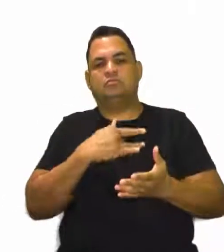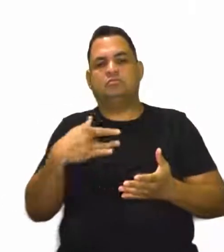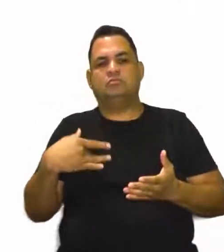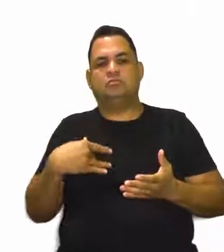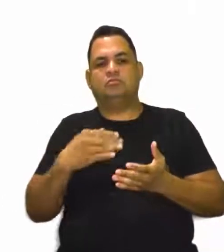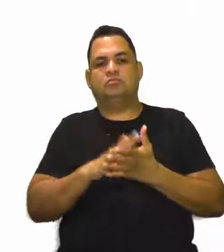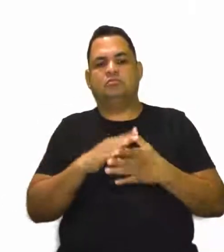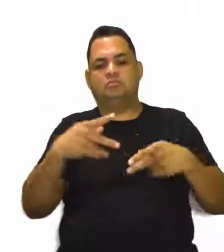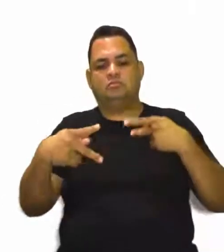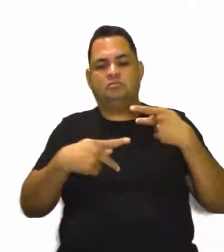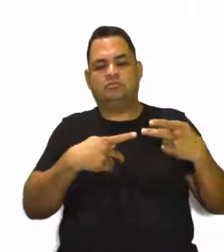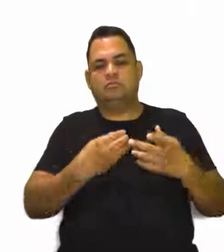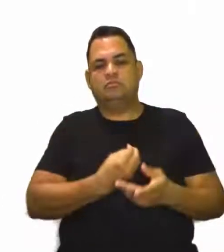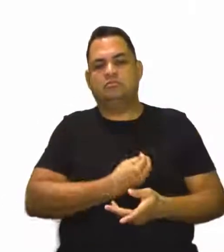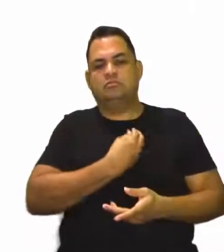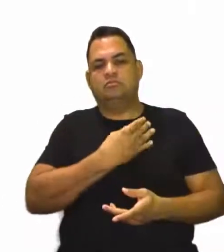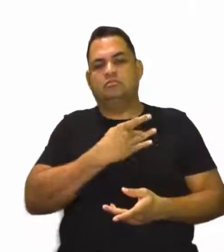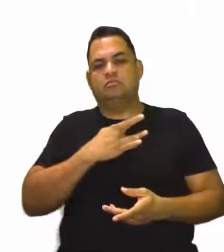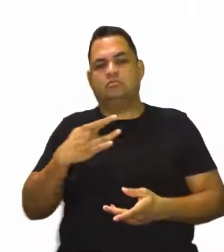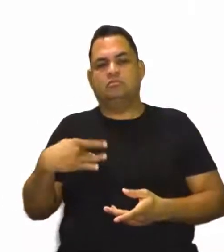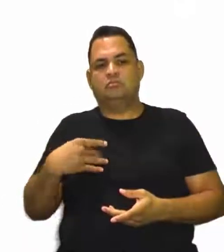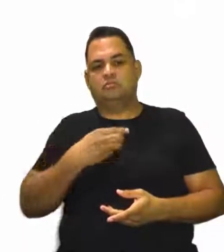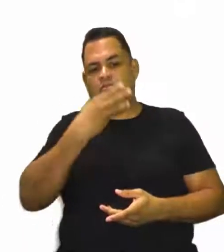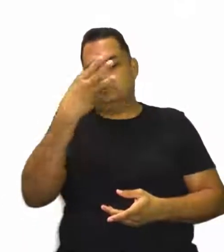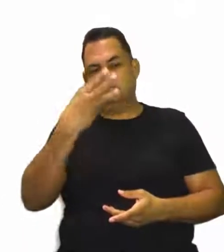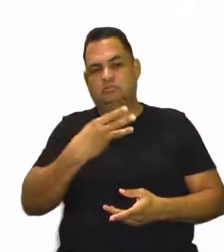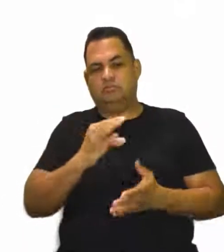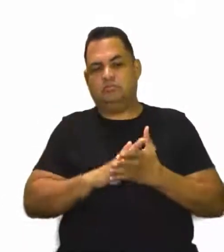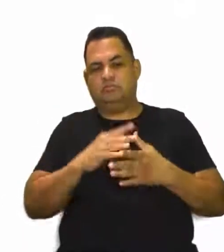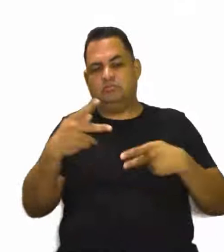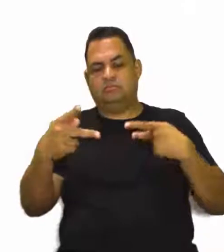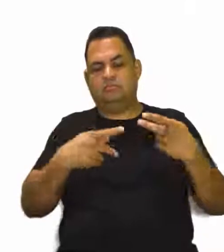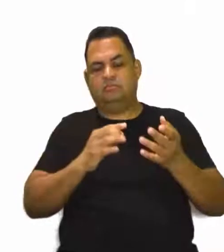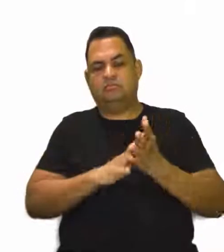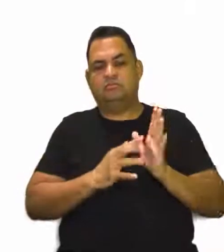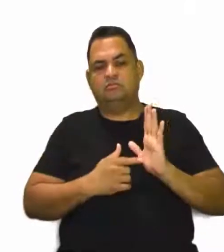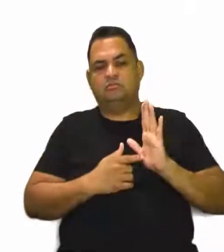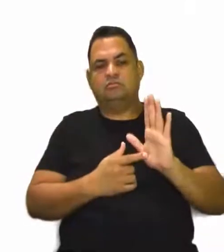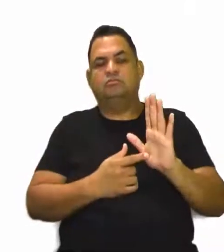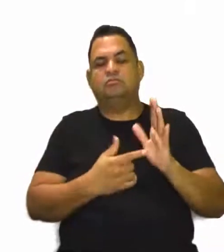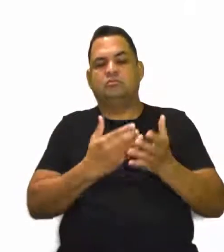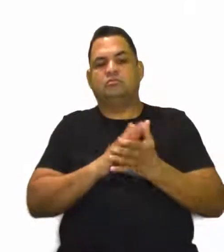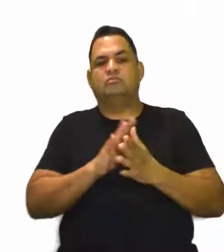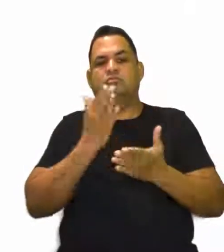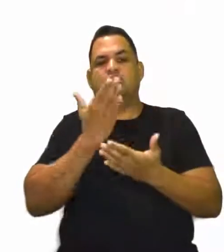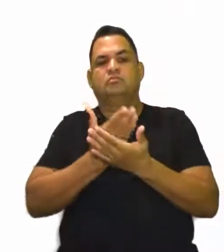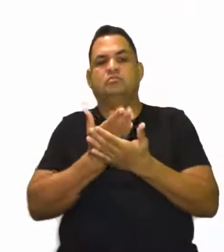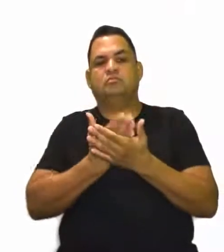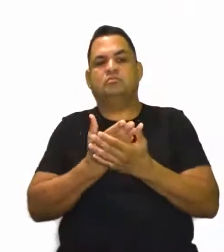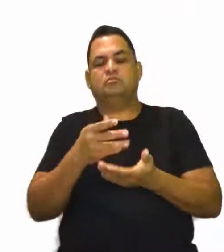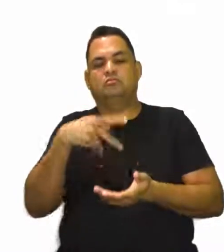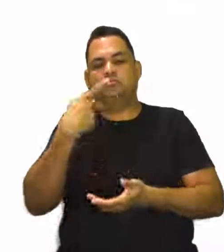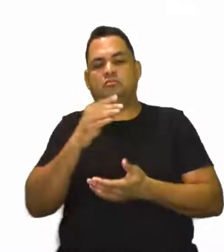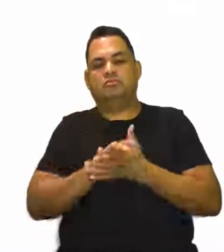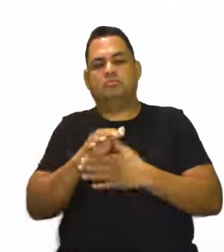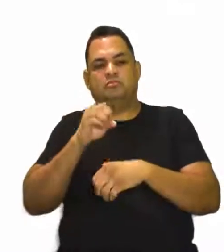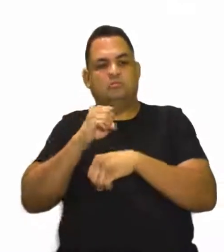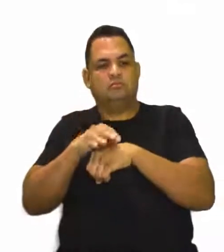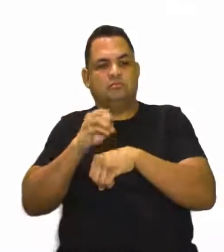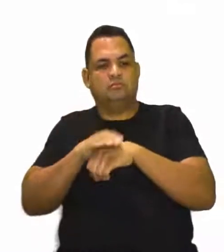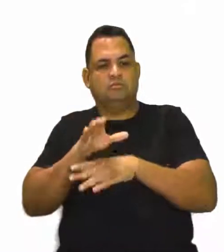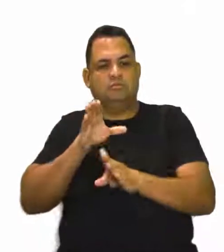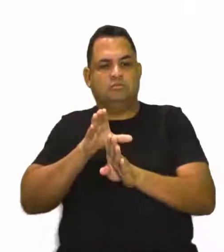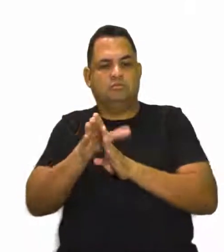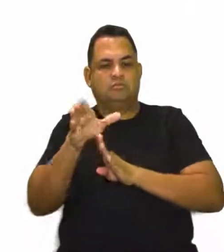o programa Vida Saudável, foram os 3 programas mencionados na aula. Falamos também sobre as dicas